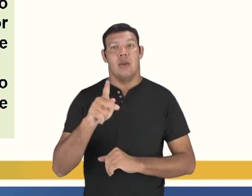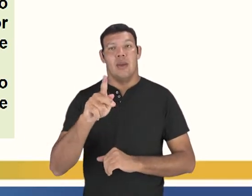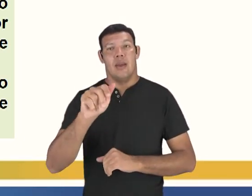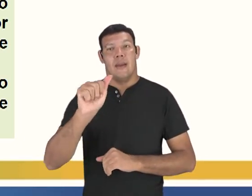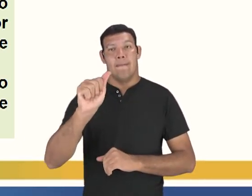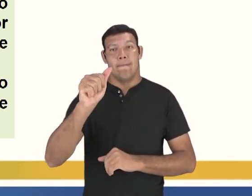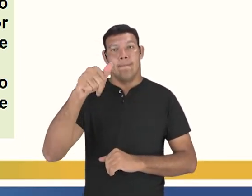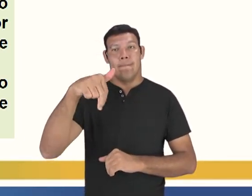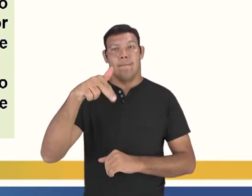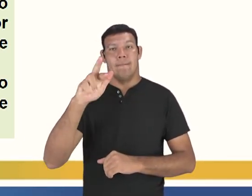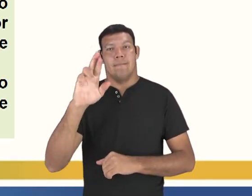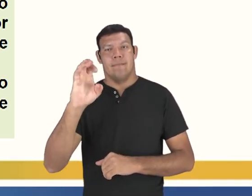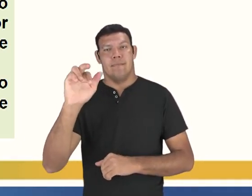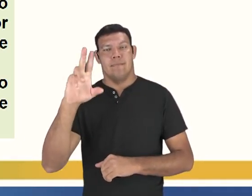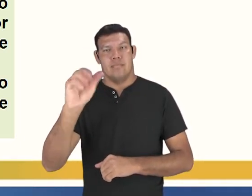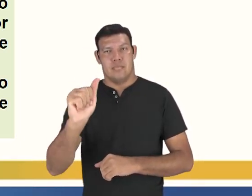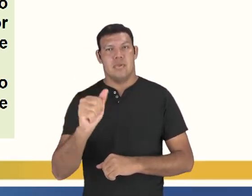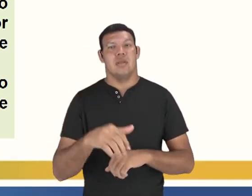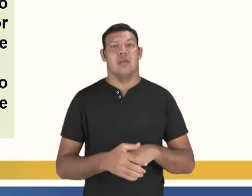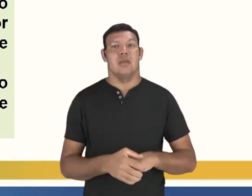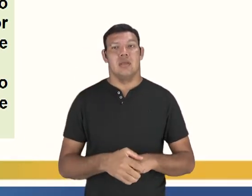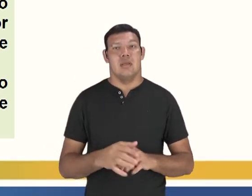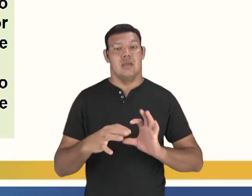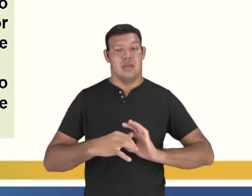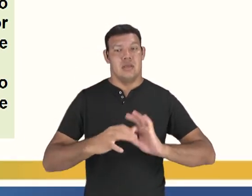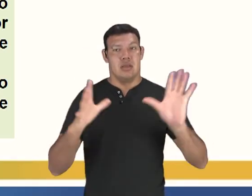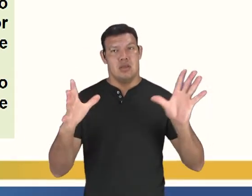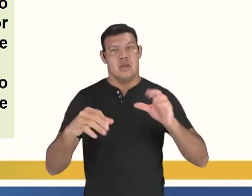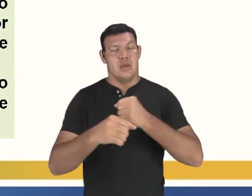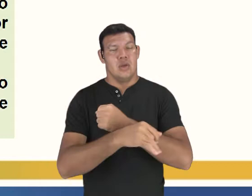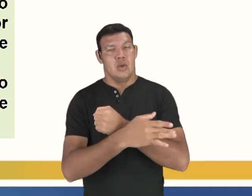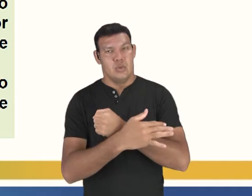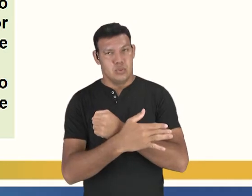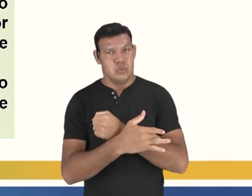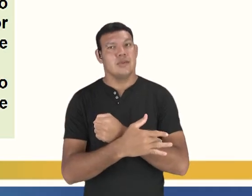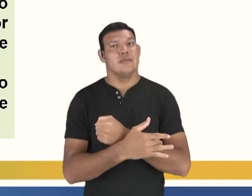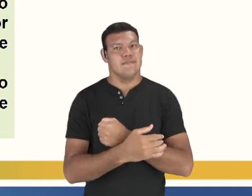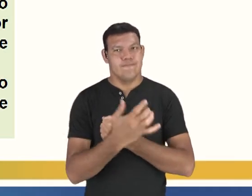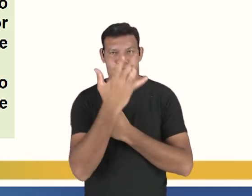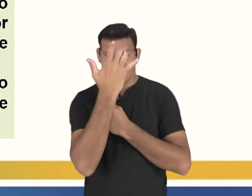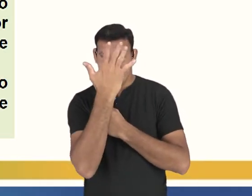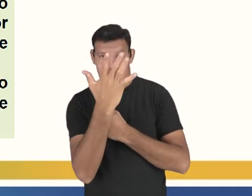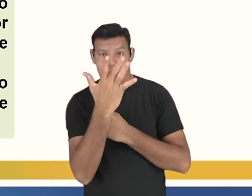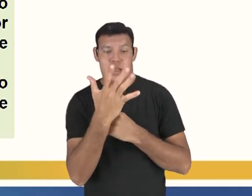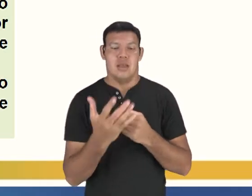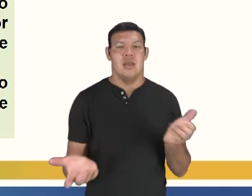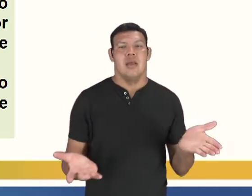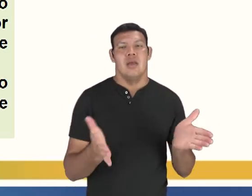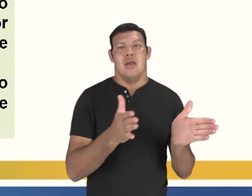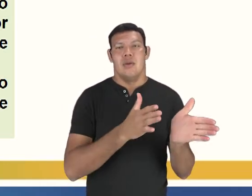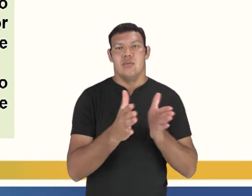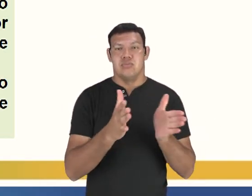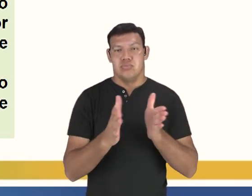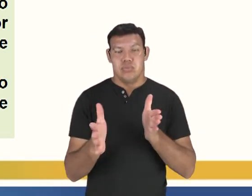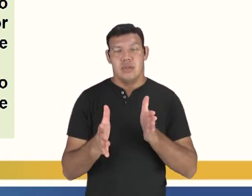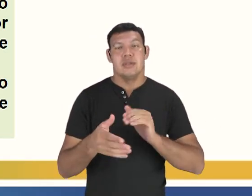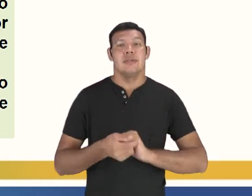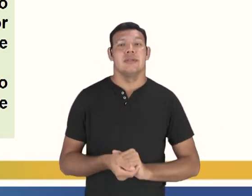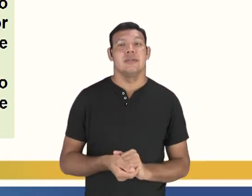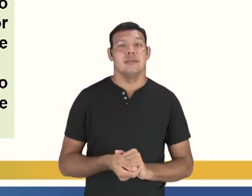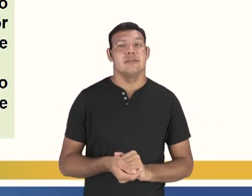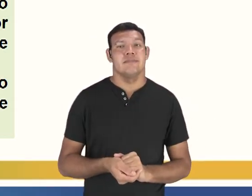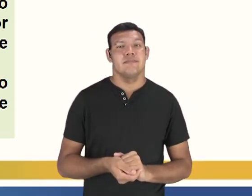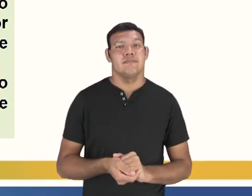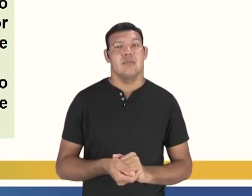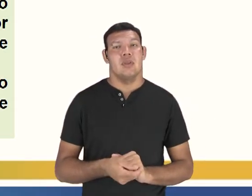secretam líquidos que vão também facilitar, que vão auxiliar o processo de digestão, tá bom? Então, eles vão, por exemplo,